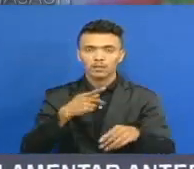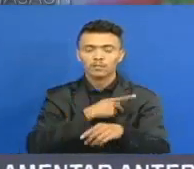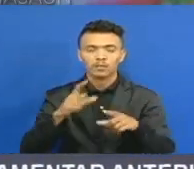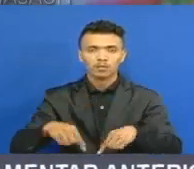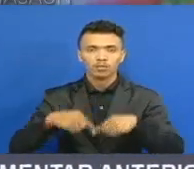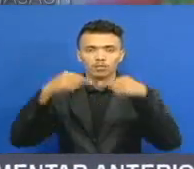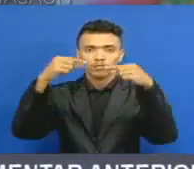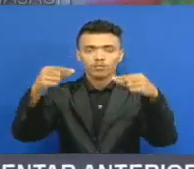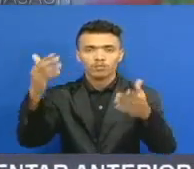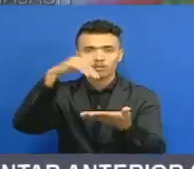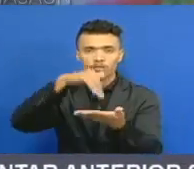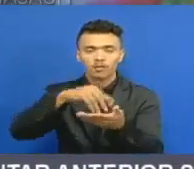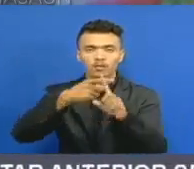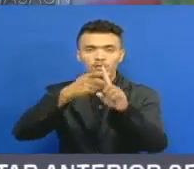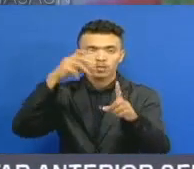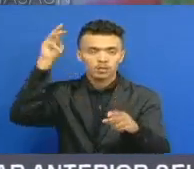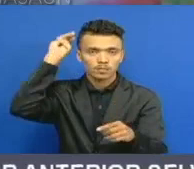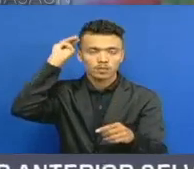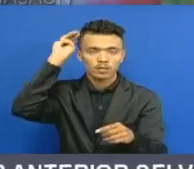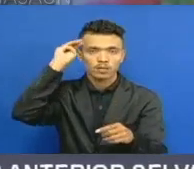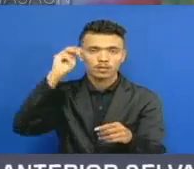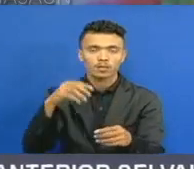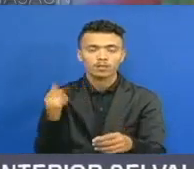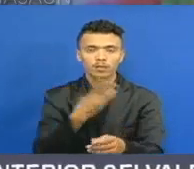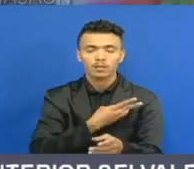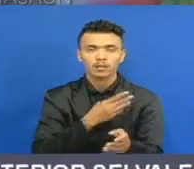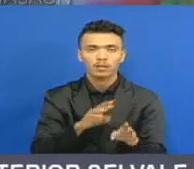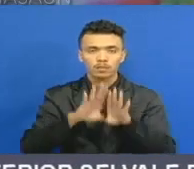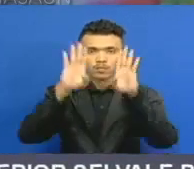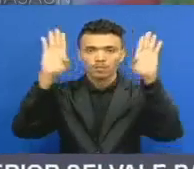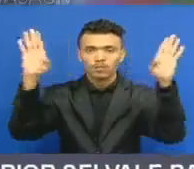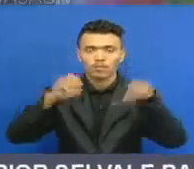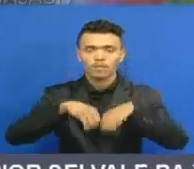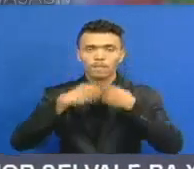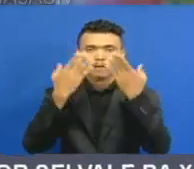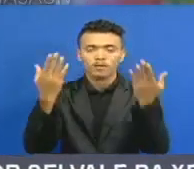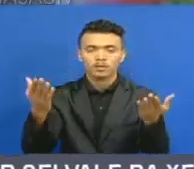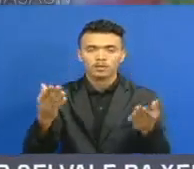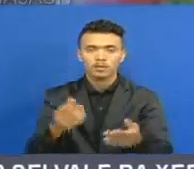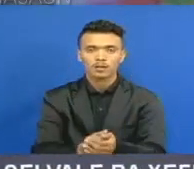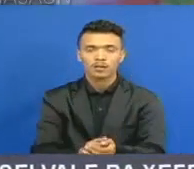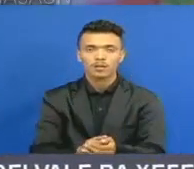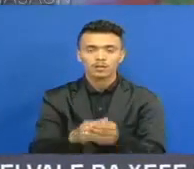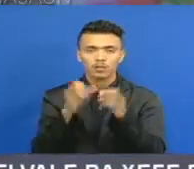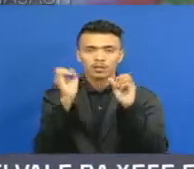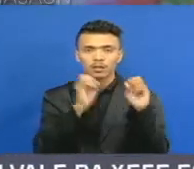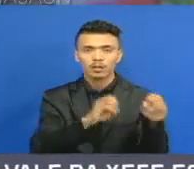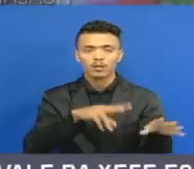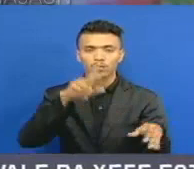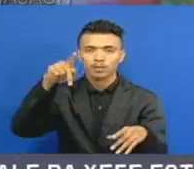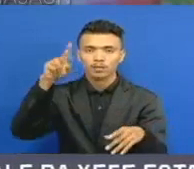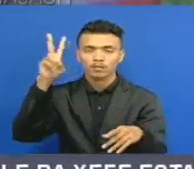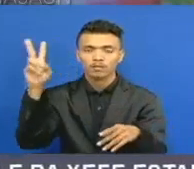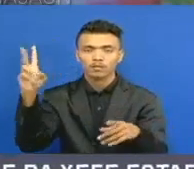Então, o Ministério, a sustentabilidade é que está promovendo. Então, a gente integra a pensão vitalícia para o